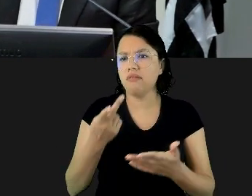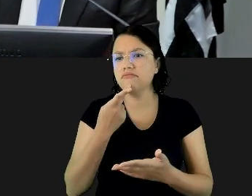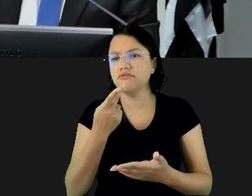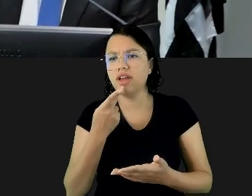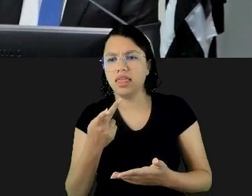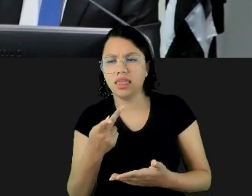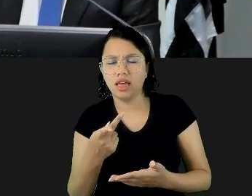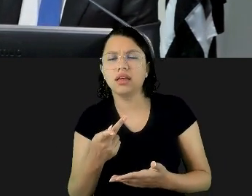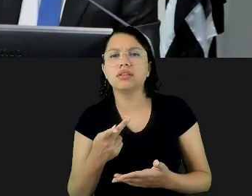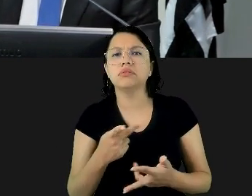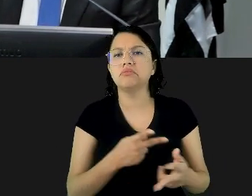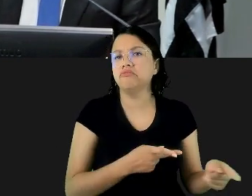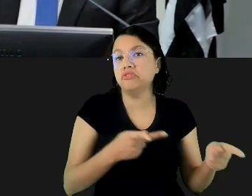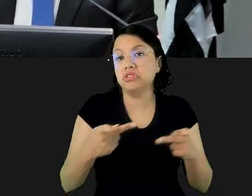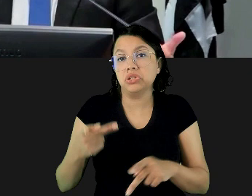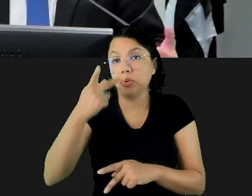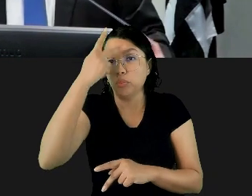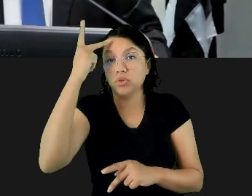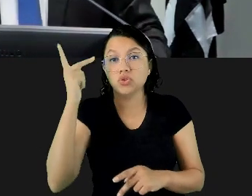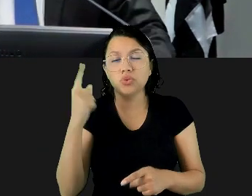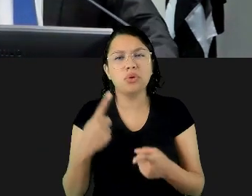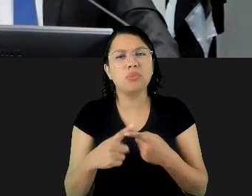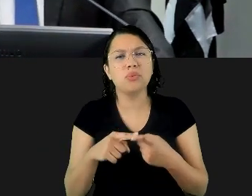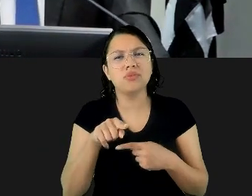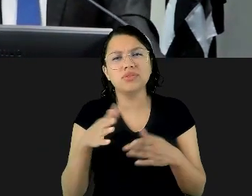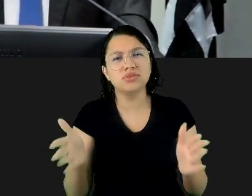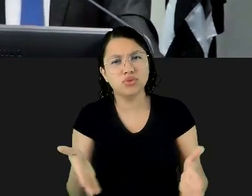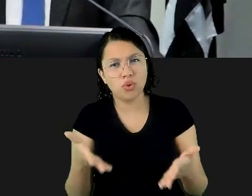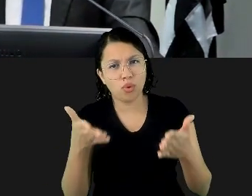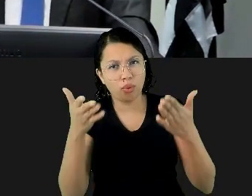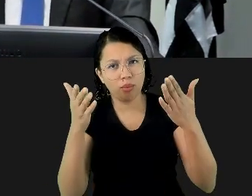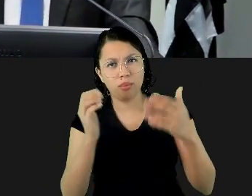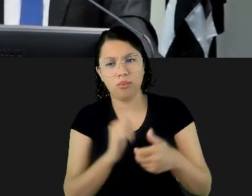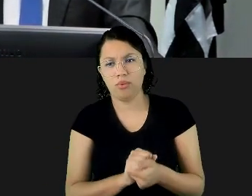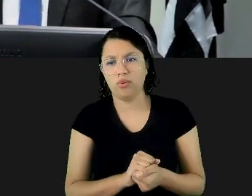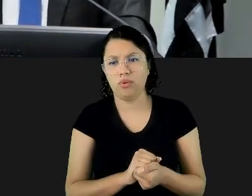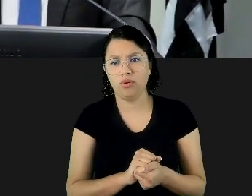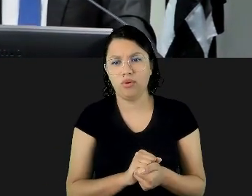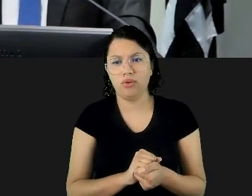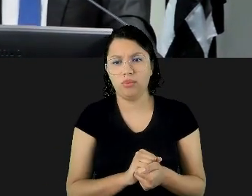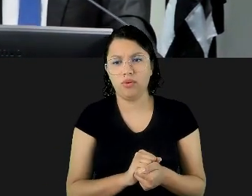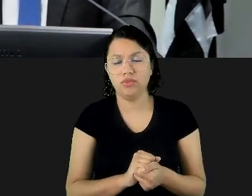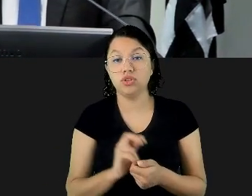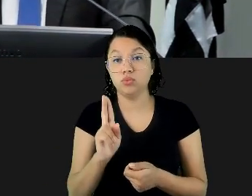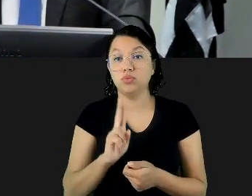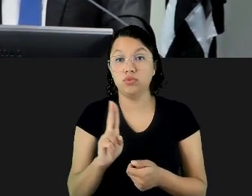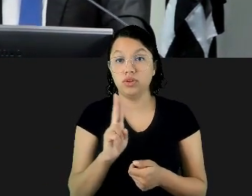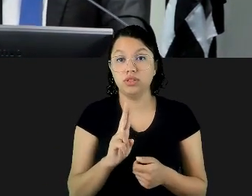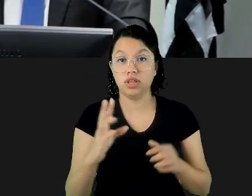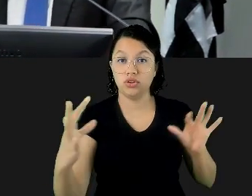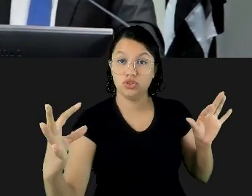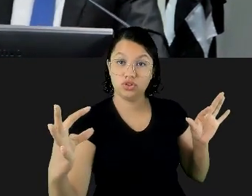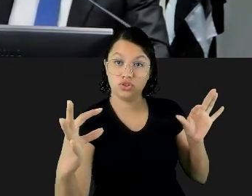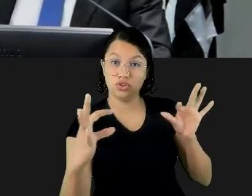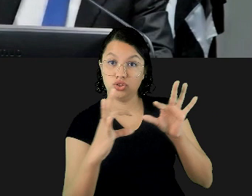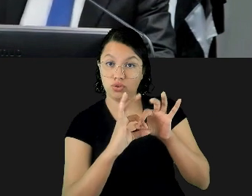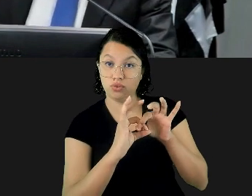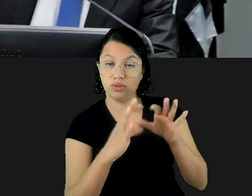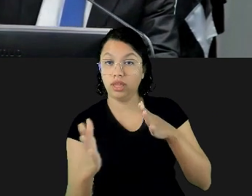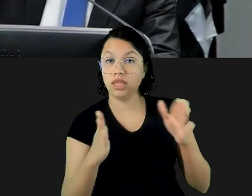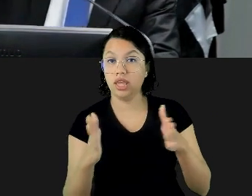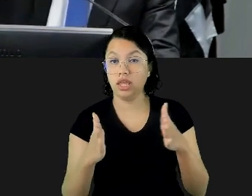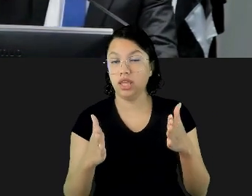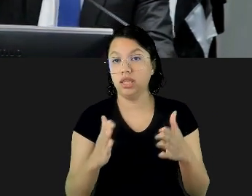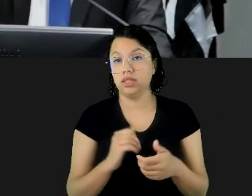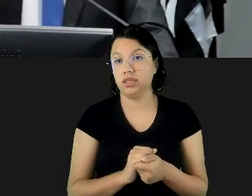turismo. Por que vocês não promovem o intercâmbio entre as universidades desses países, por onde